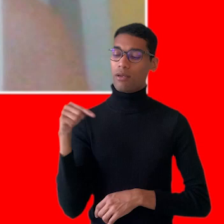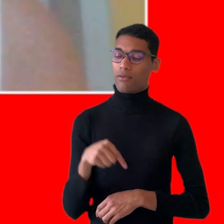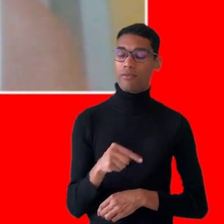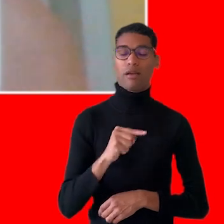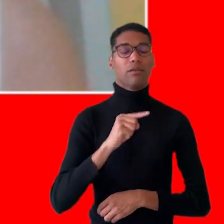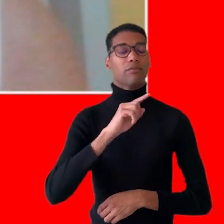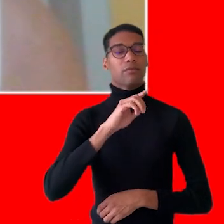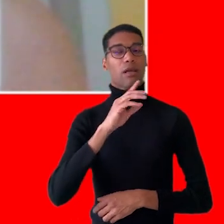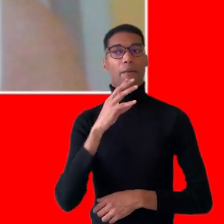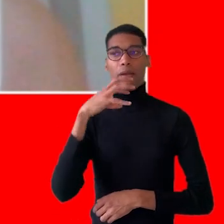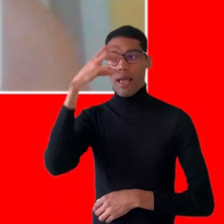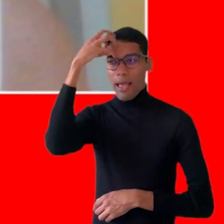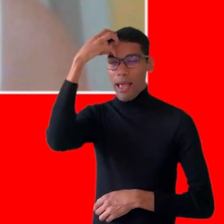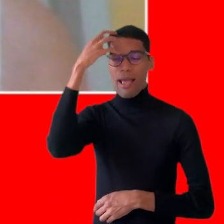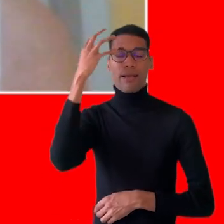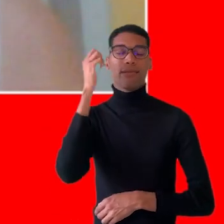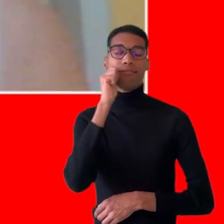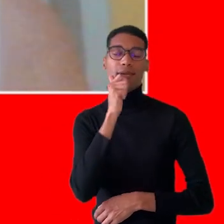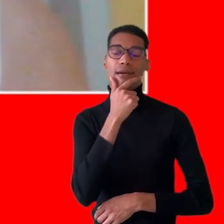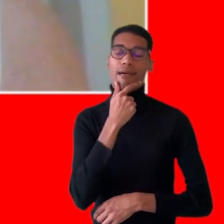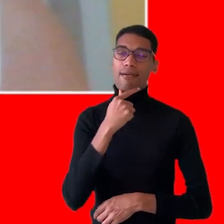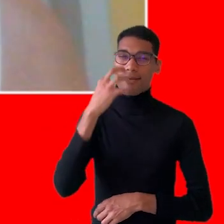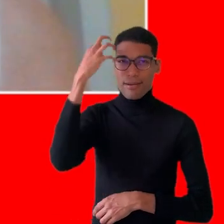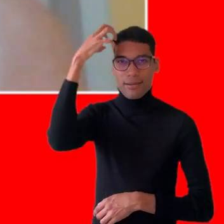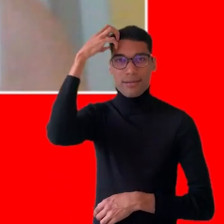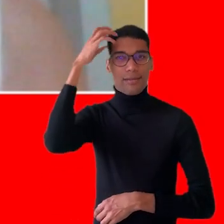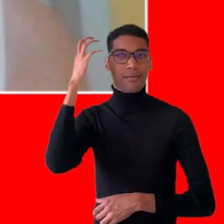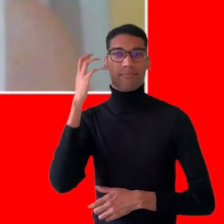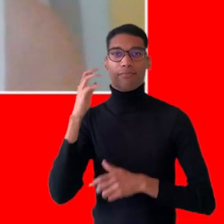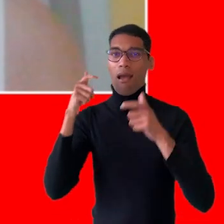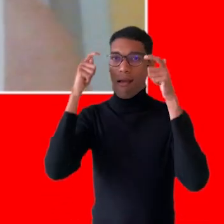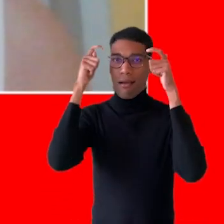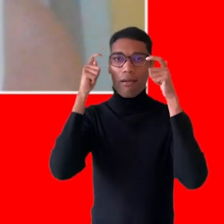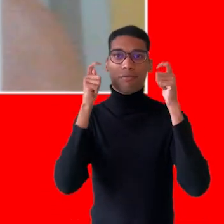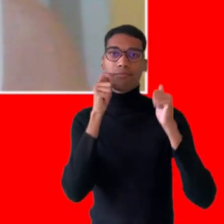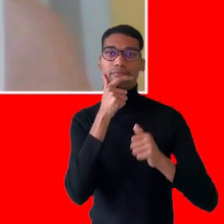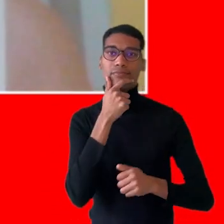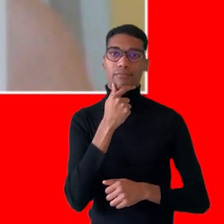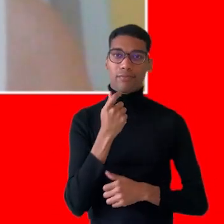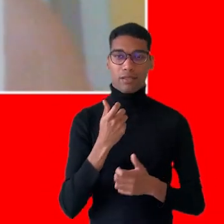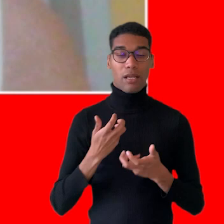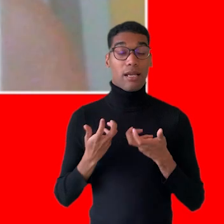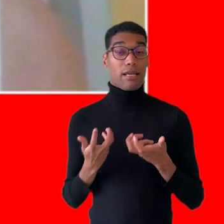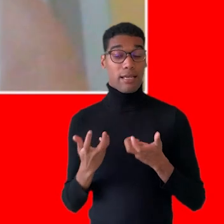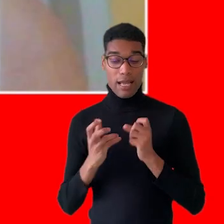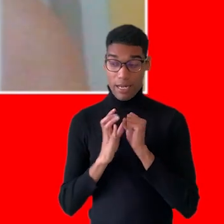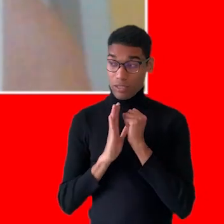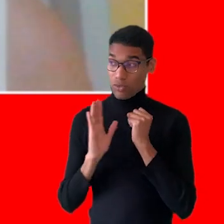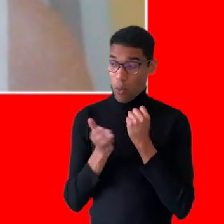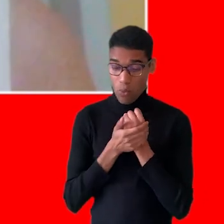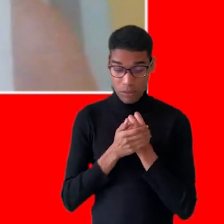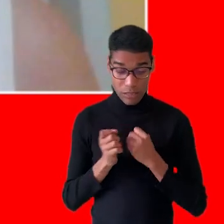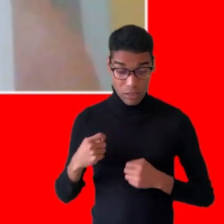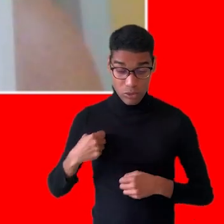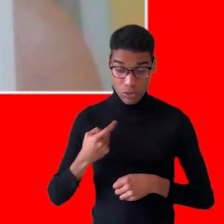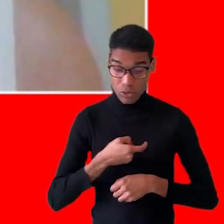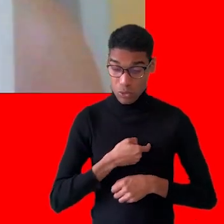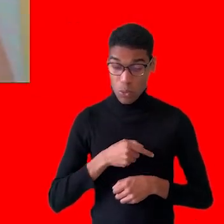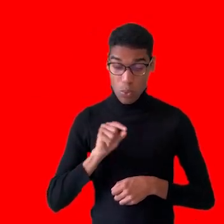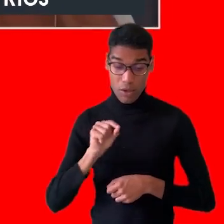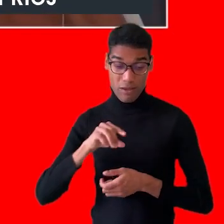para aqui, reis, rainhas, princesas, né, e príncipes, e querem esconder de nós a